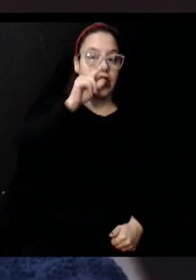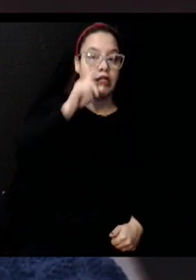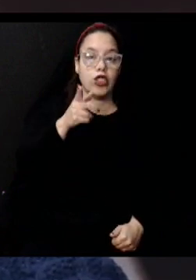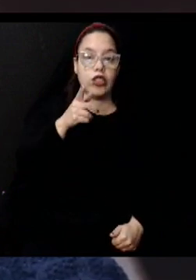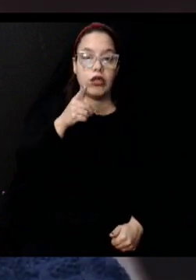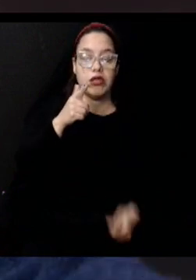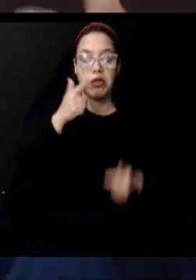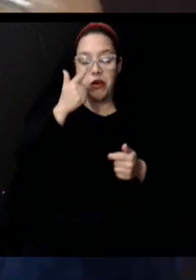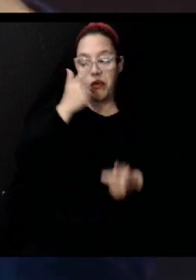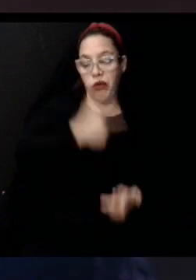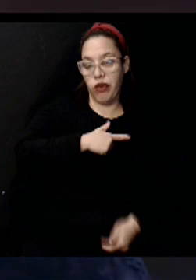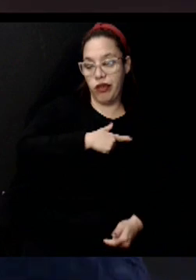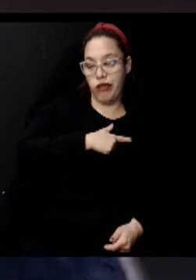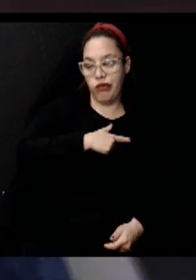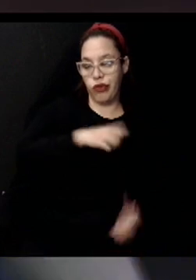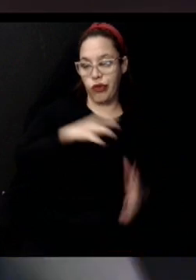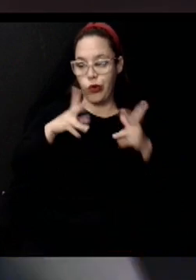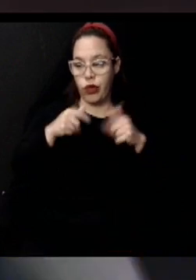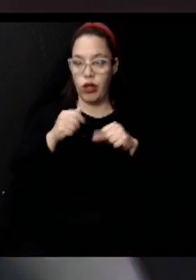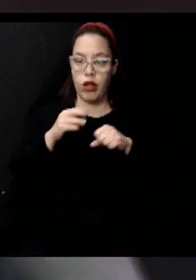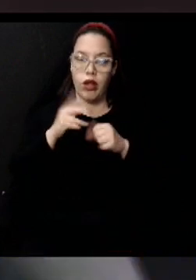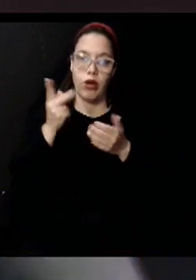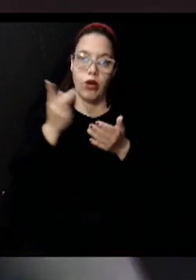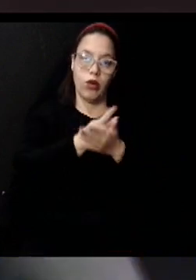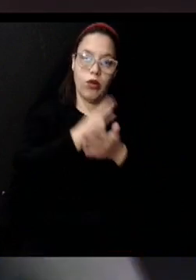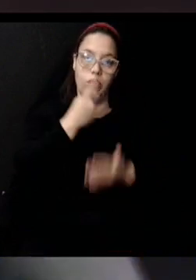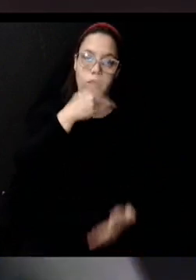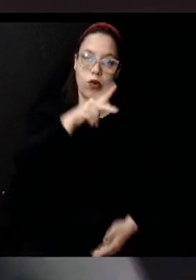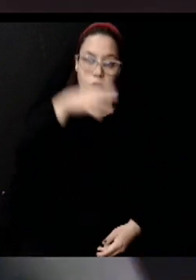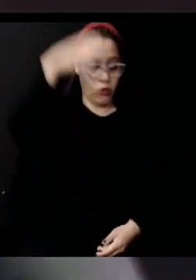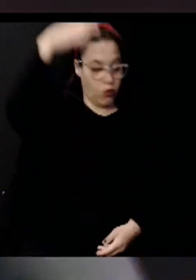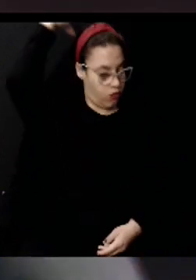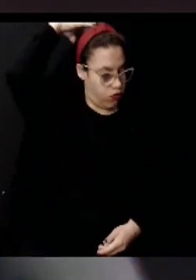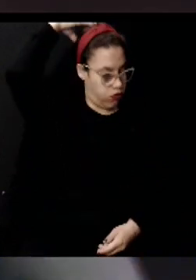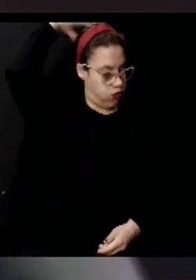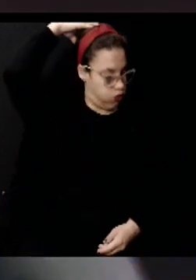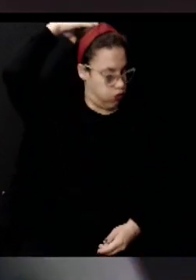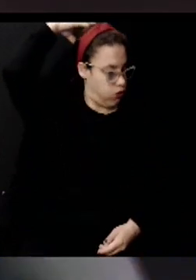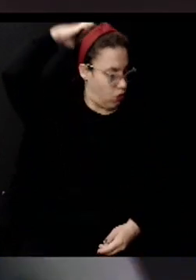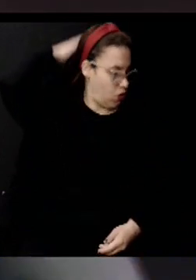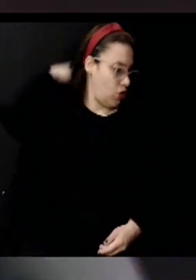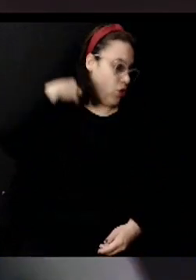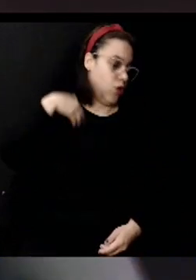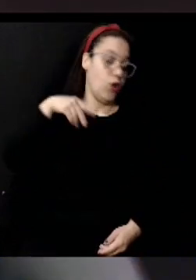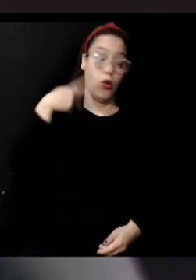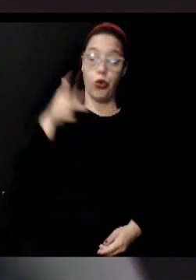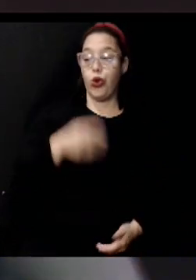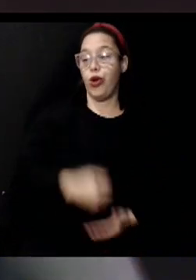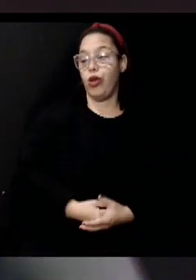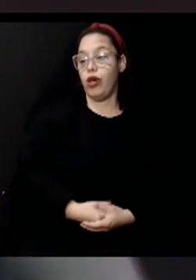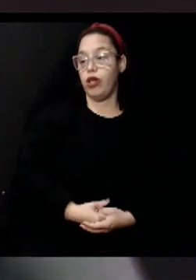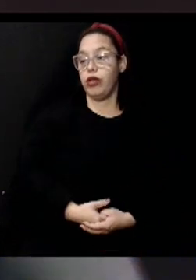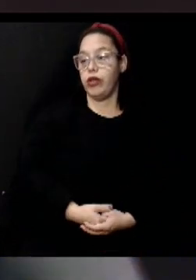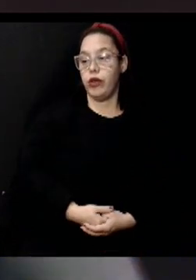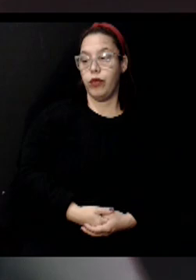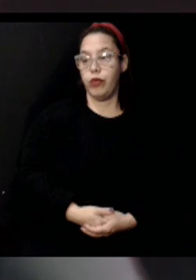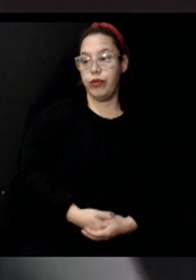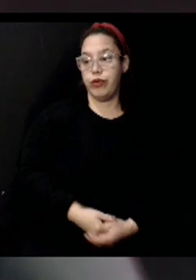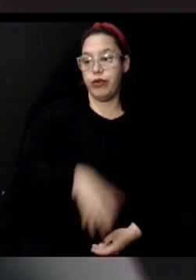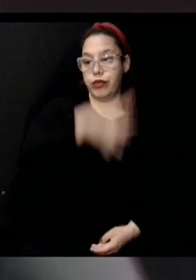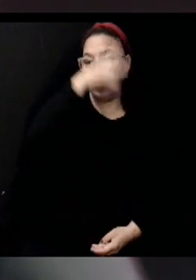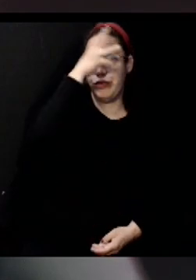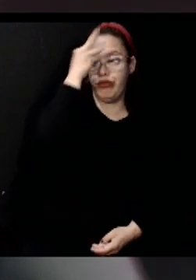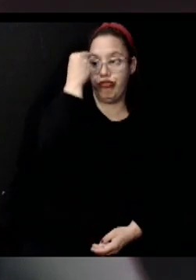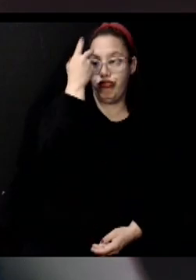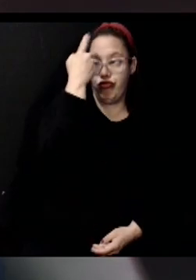tudo dá errado não por culpa dele, é culpa É dos culpa dos outros. outros. E é essa questão de esquecer de olhar